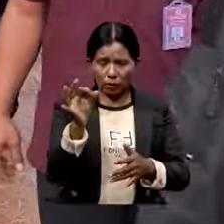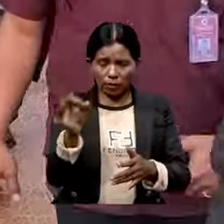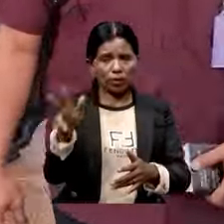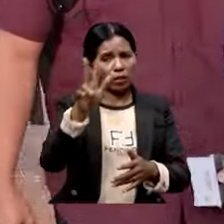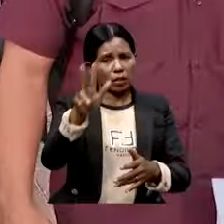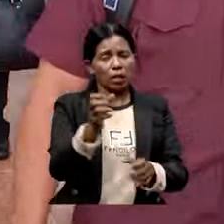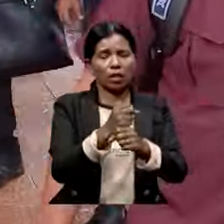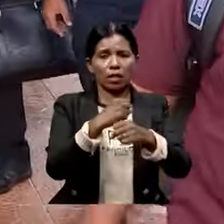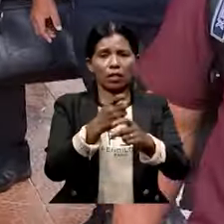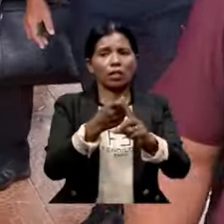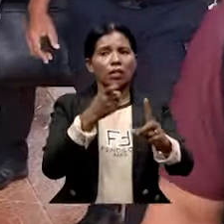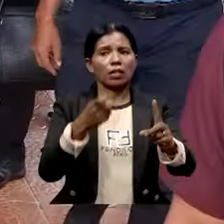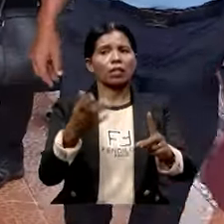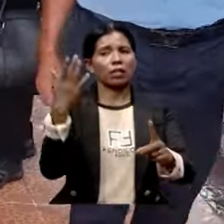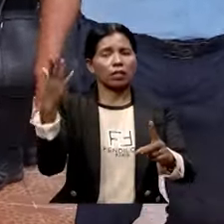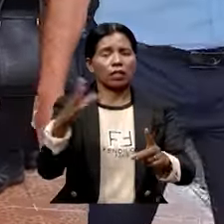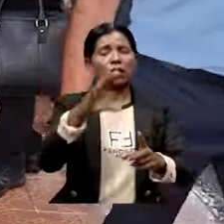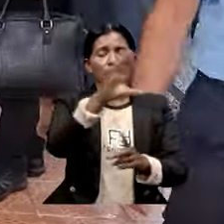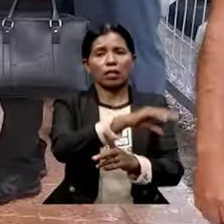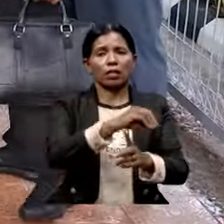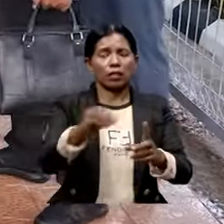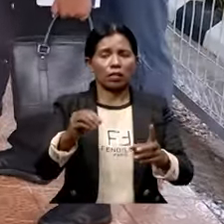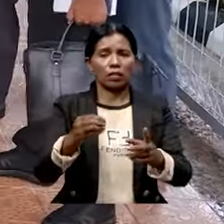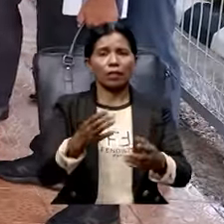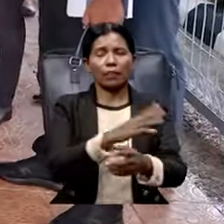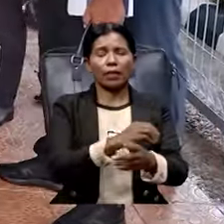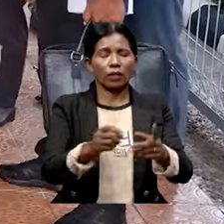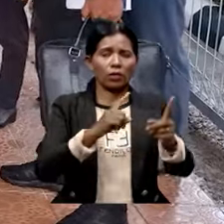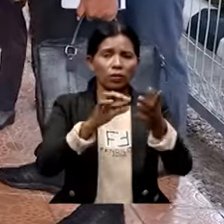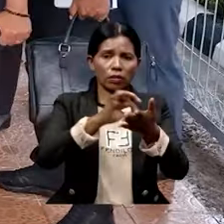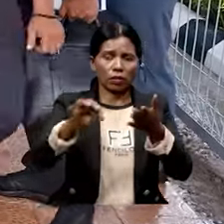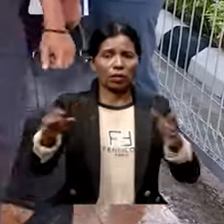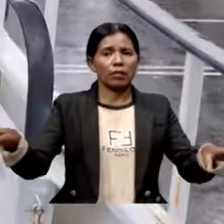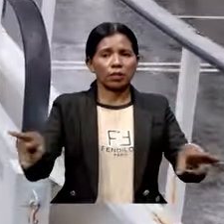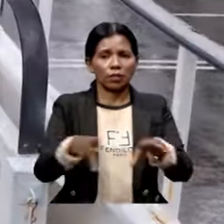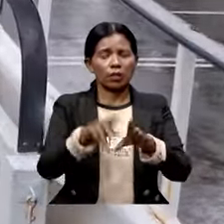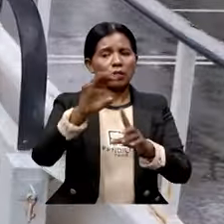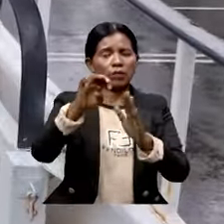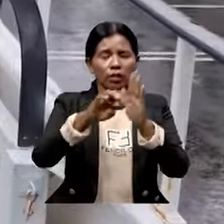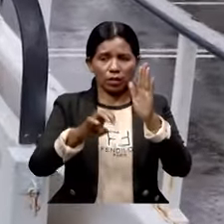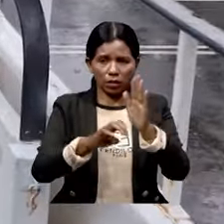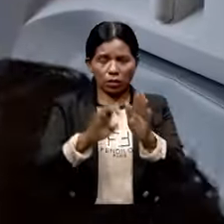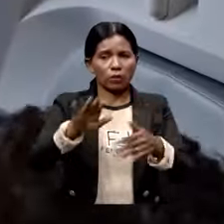NEN realiza anualmente e a sede ONU NEN e a Nova Iorque, no conta com a presença CEF Estado Sira, CEF